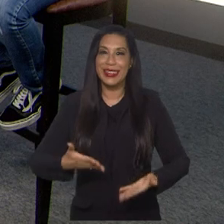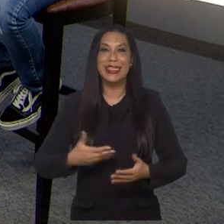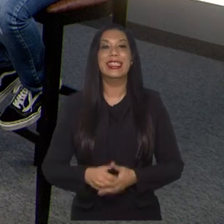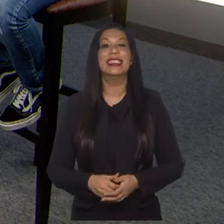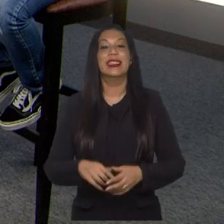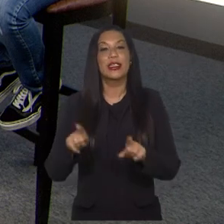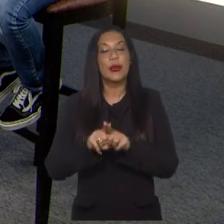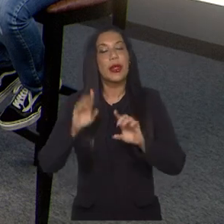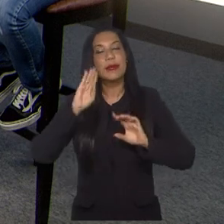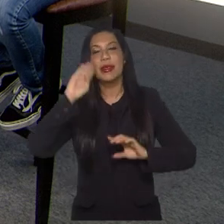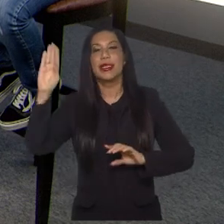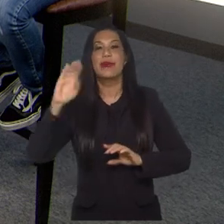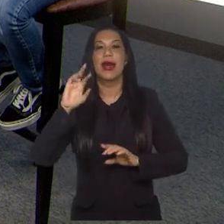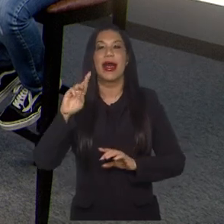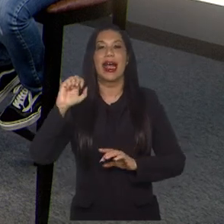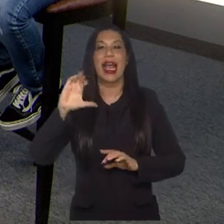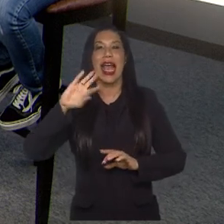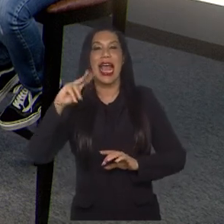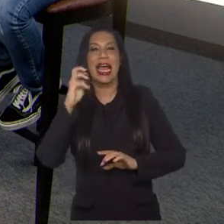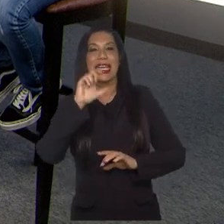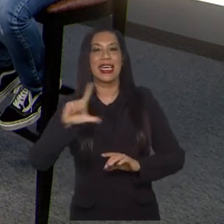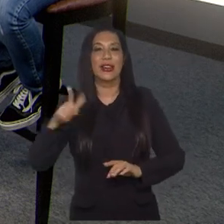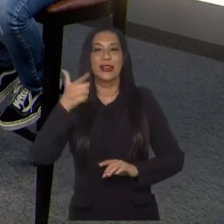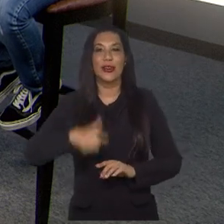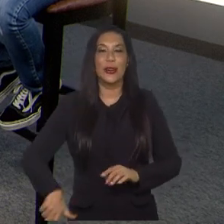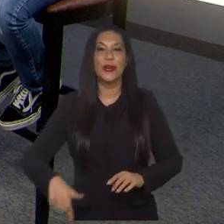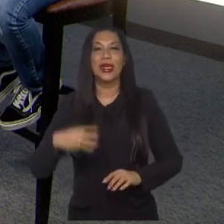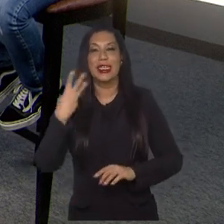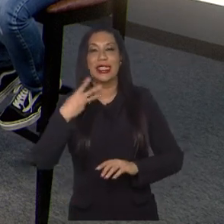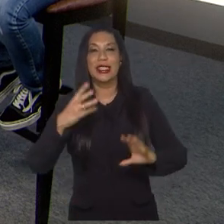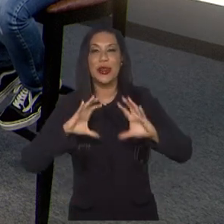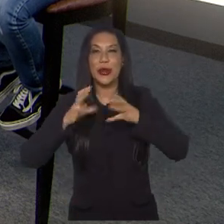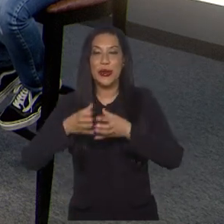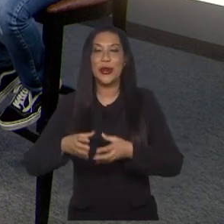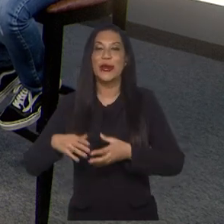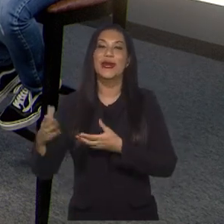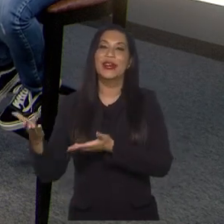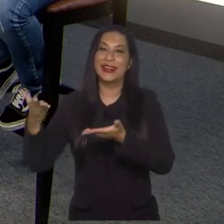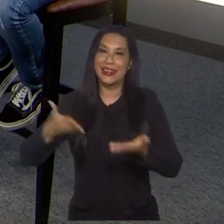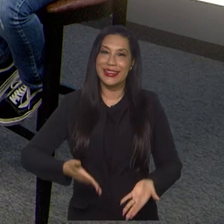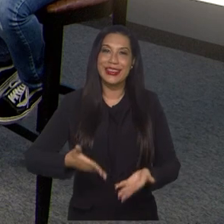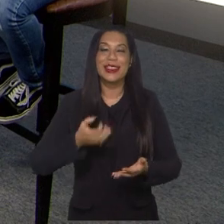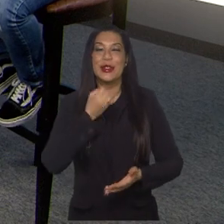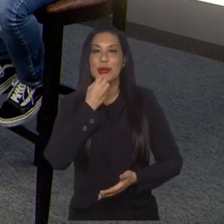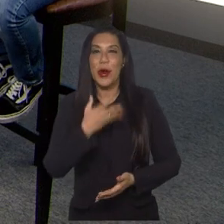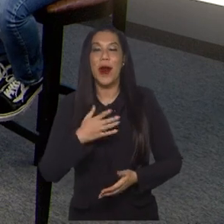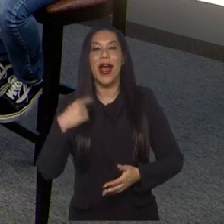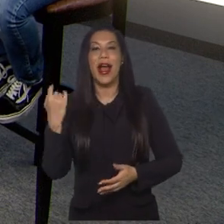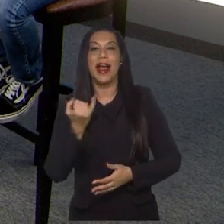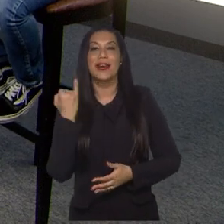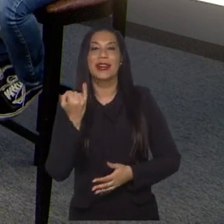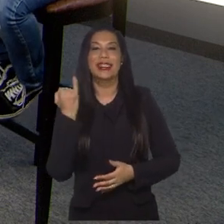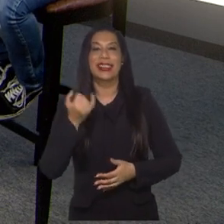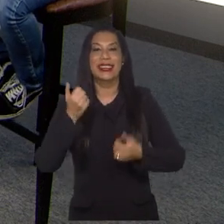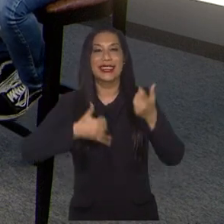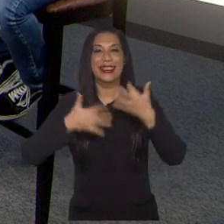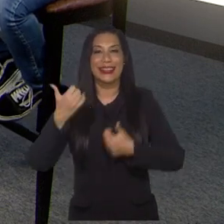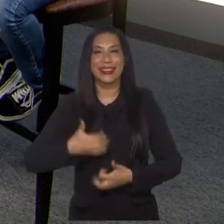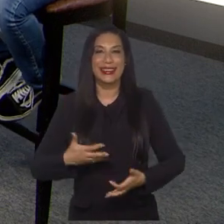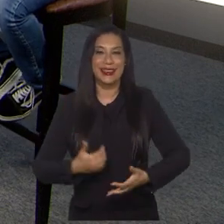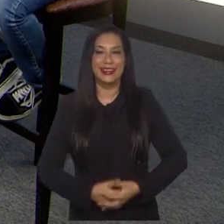Bem-vinda especialmente para Raquel, mais uma vez, é o terceiro grupo dela. Que escalação é essa? Mas, enfim, eu tenho aqui uma revelação também,